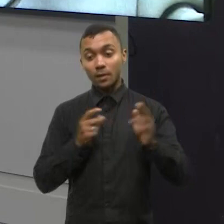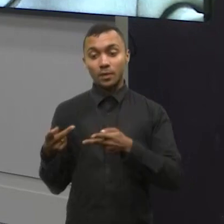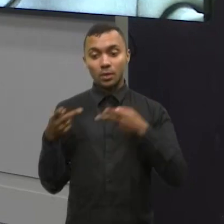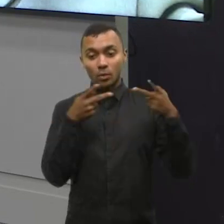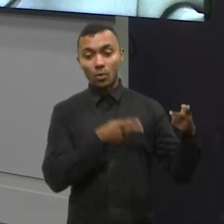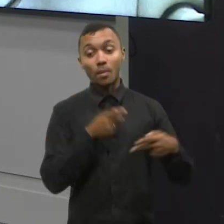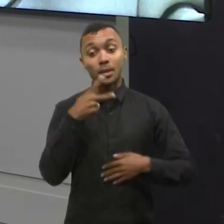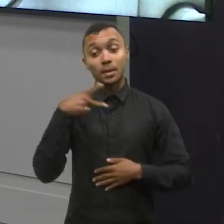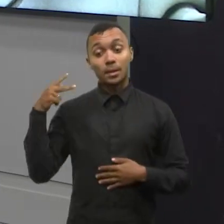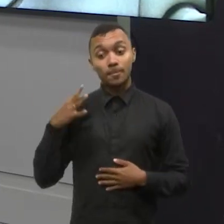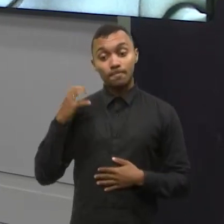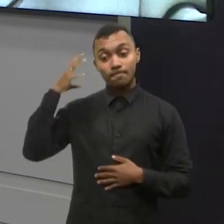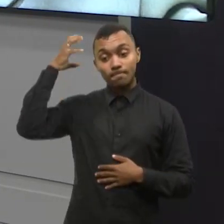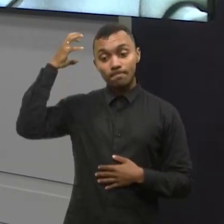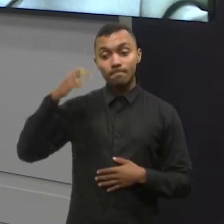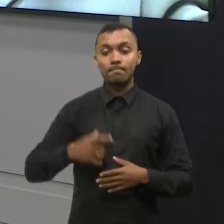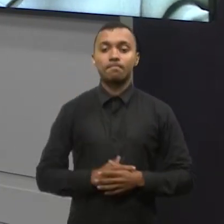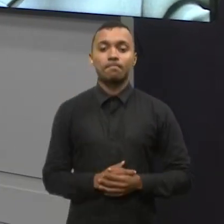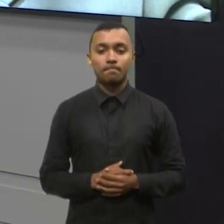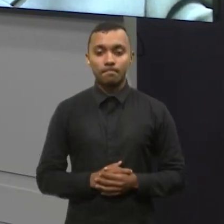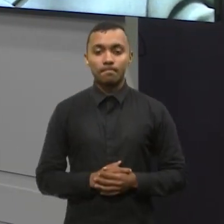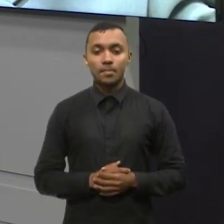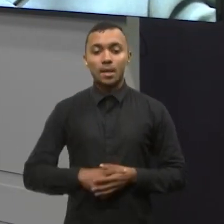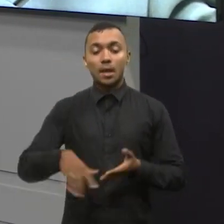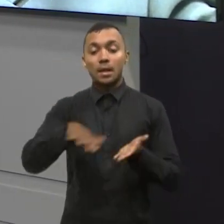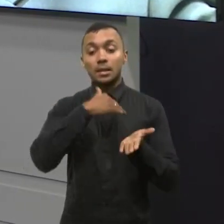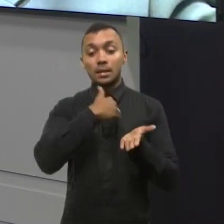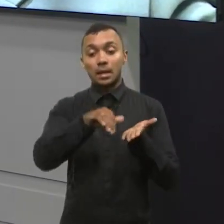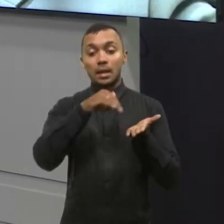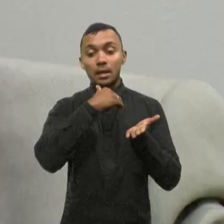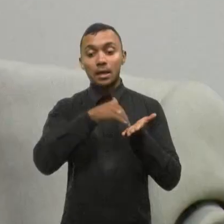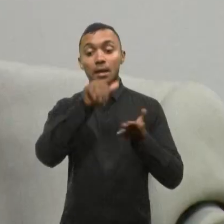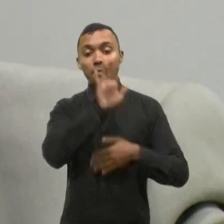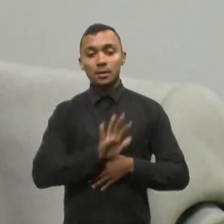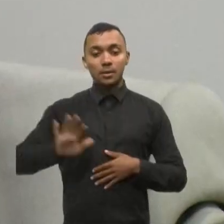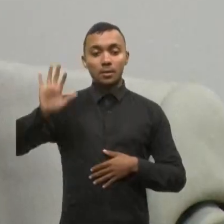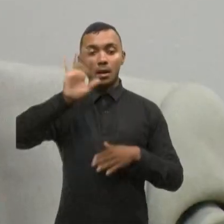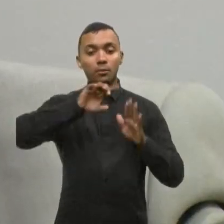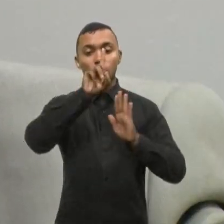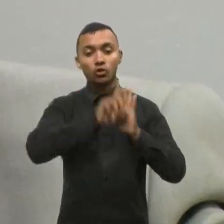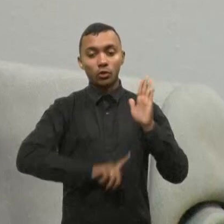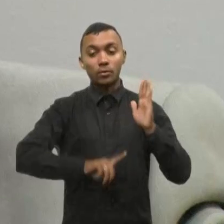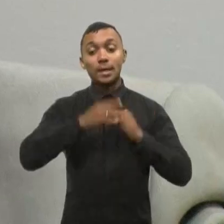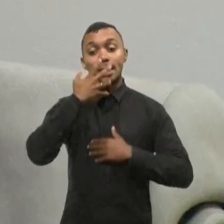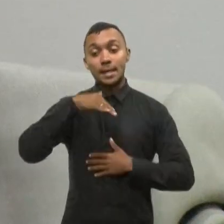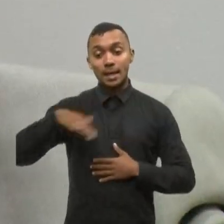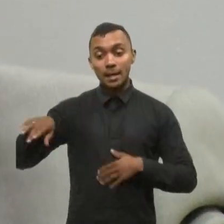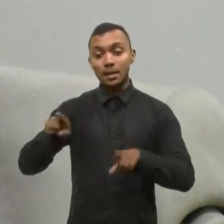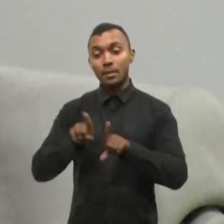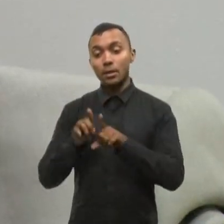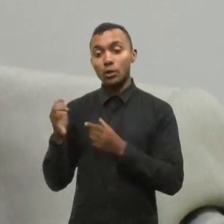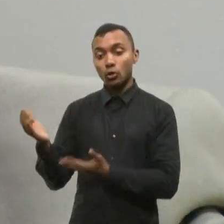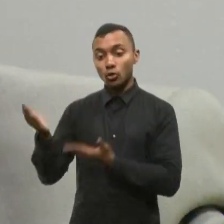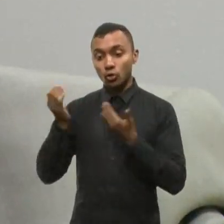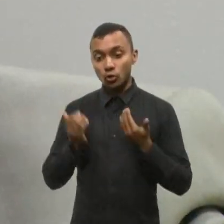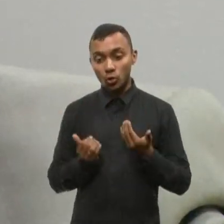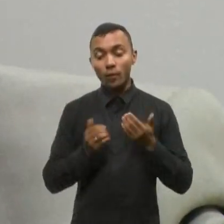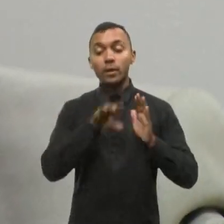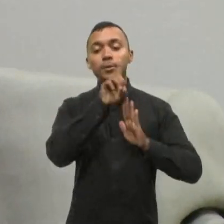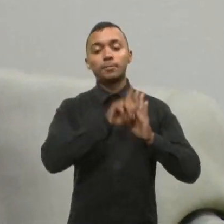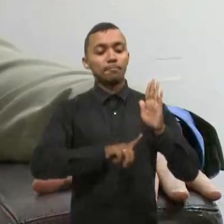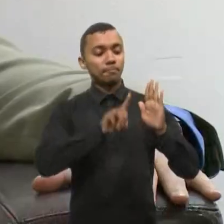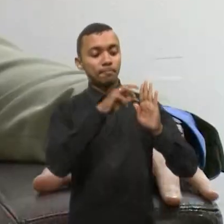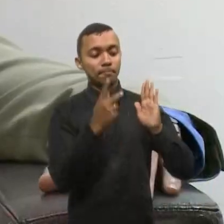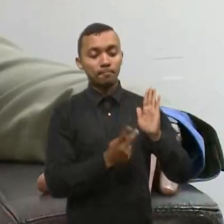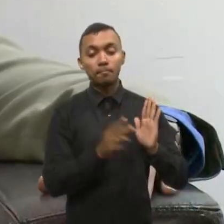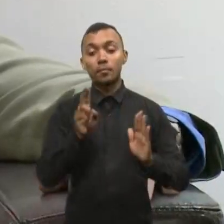casa. Vamos ver. O secretário nacional dos Direitos da Criança e do Adolescente do Ministério dos Direitos Humanos,